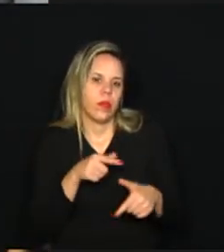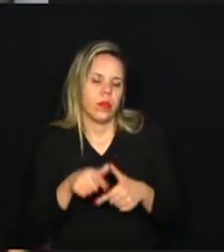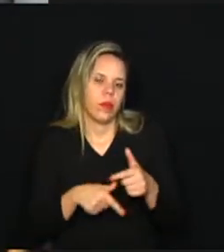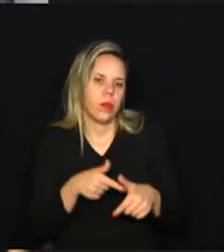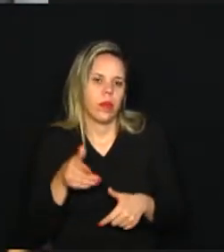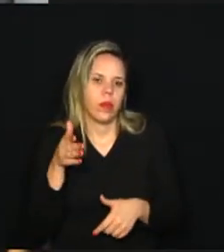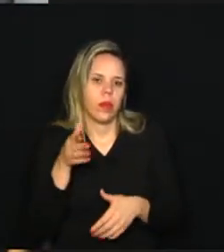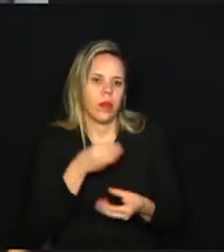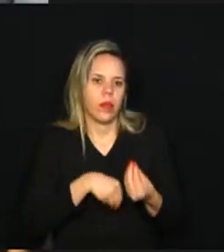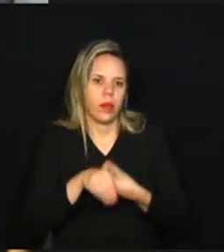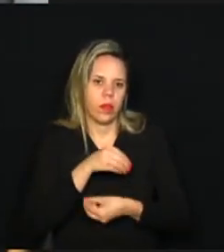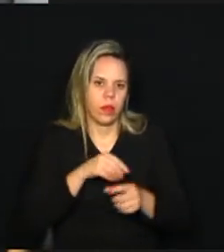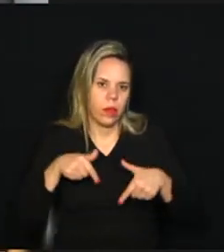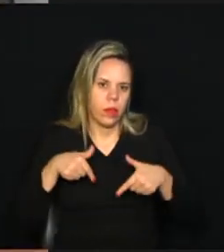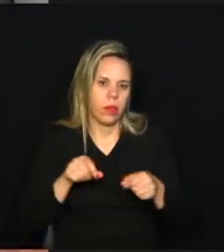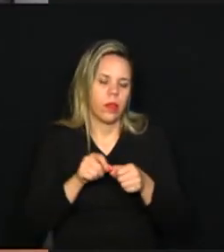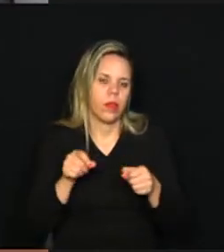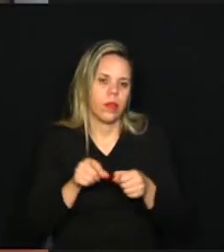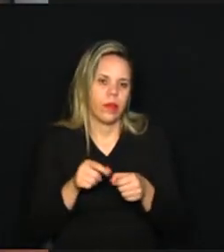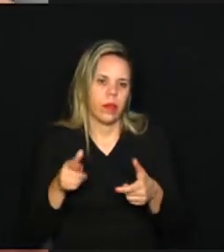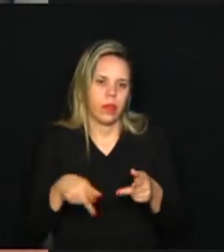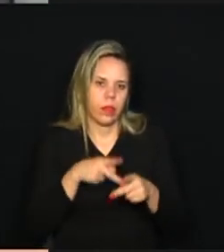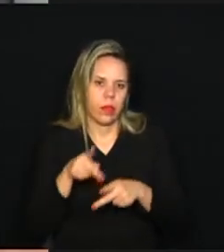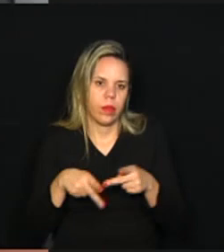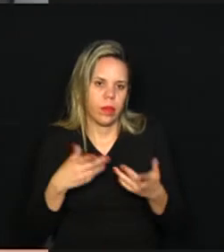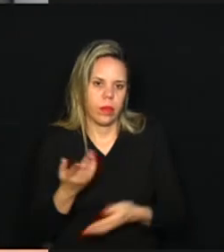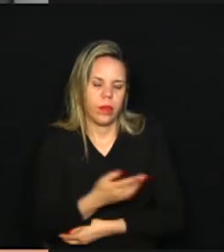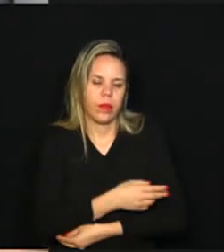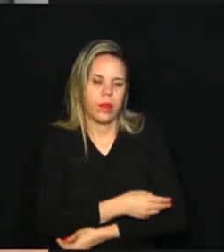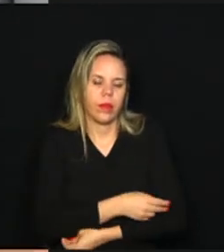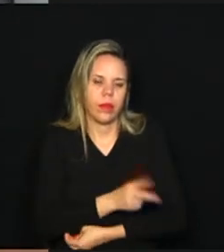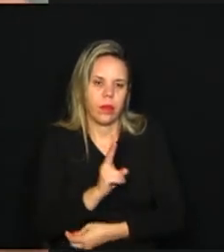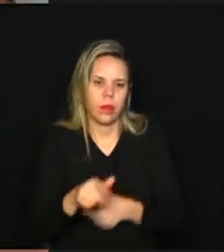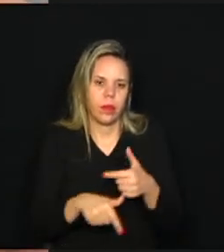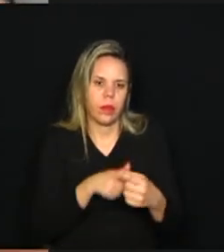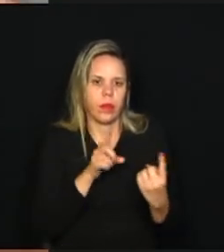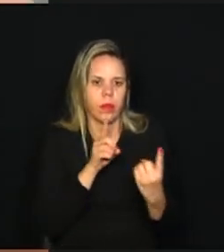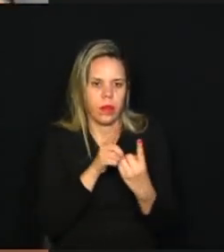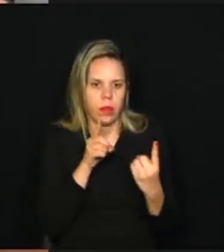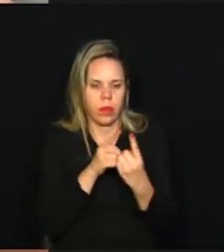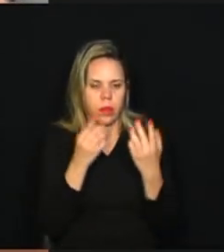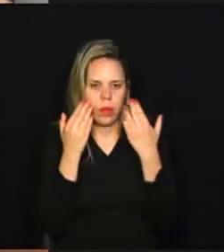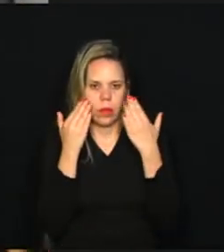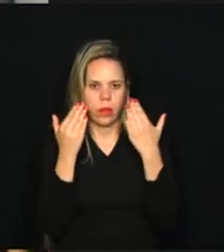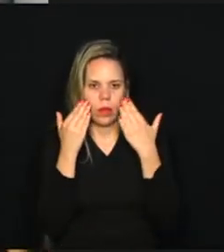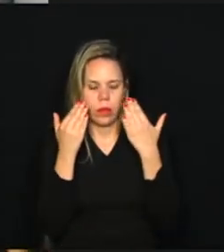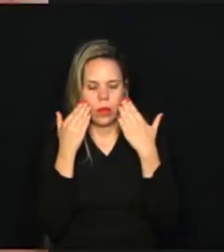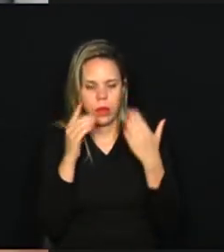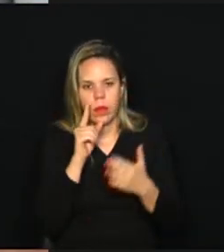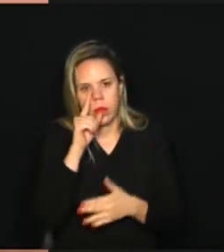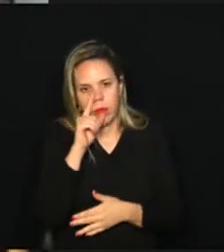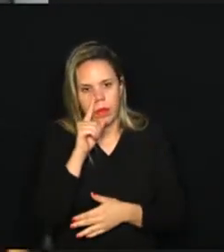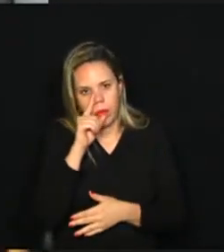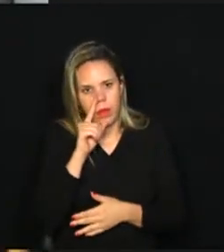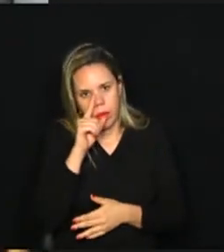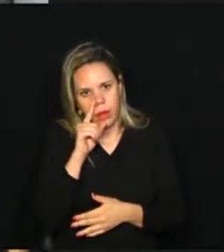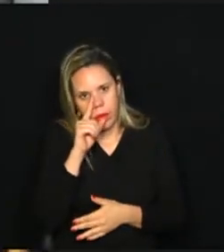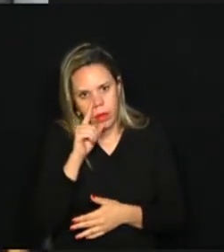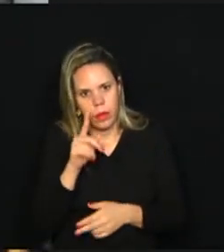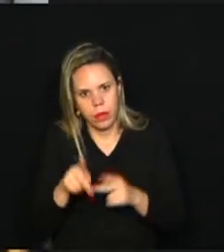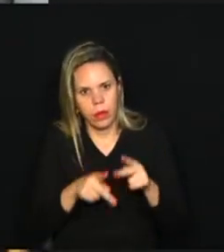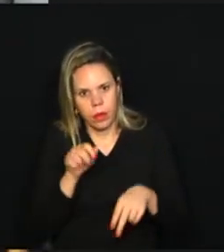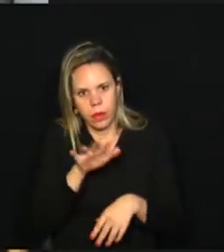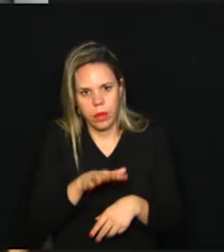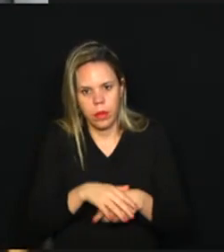conseguisse fazer algum tipo de ação, porque essas pessoas estão lidando diariamente, cara a cara, né, literalmente, com a população em